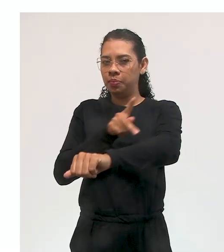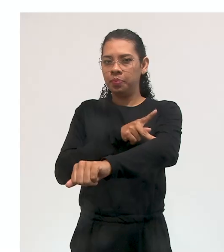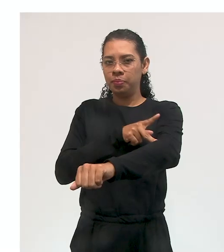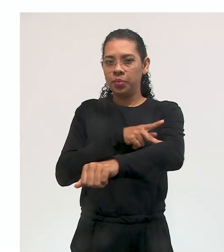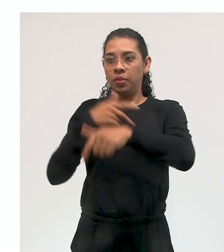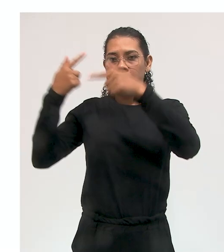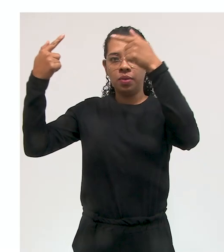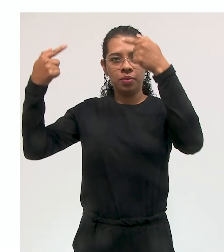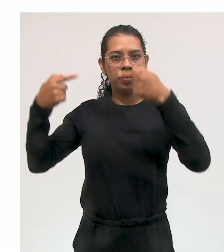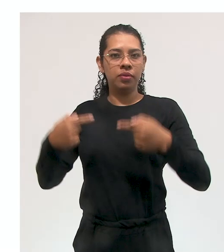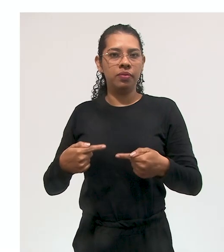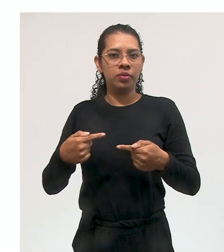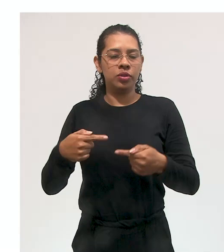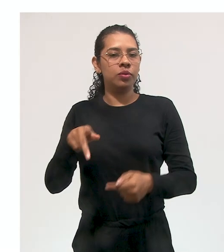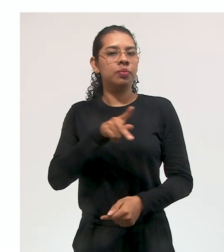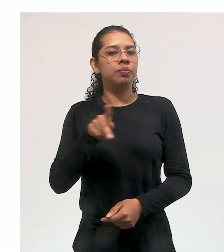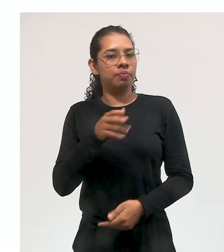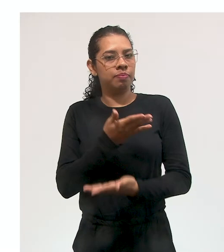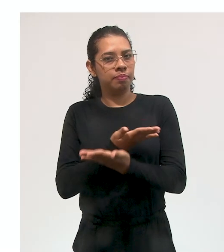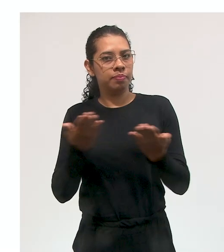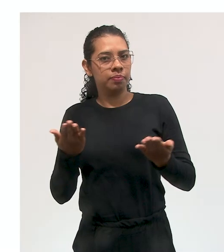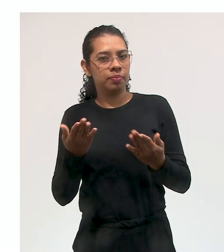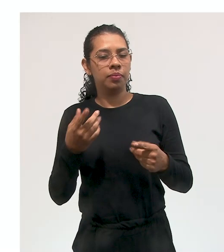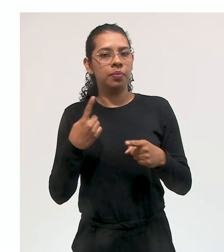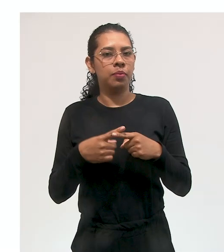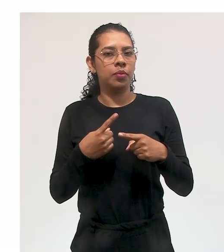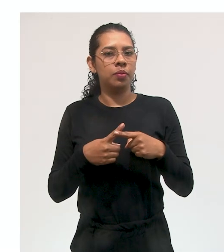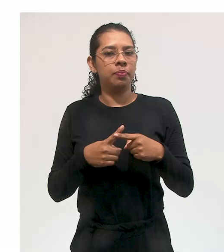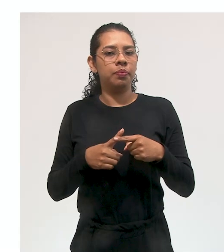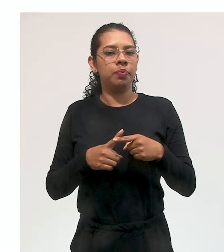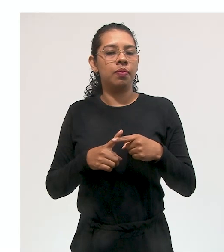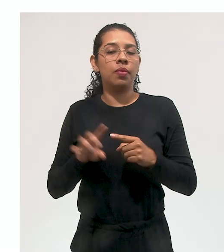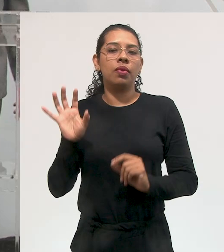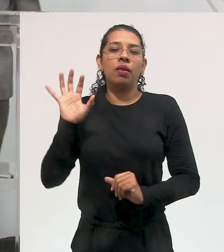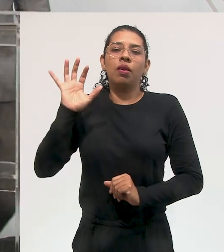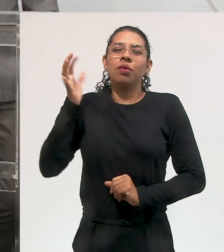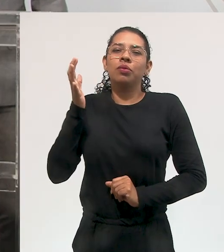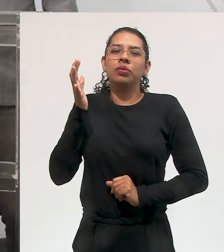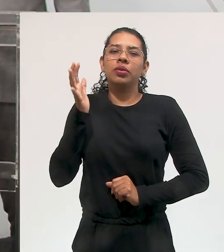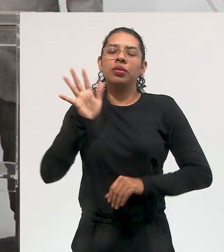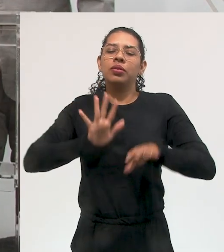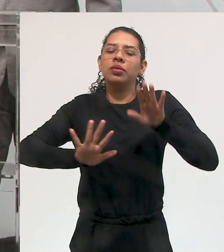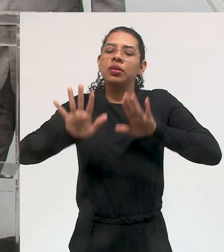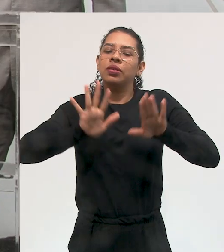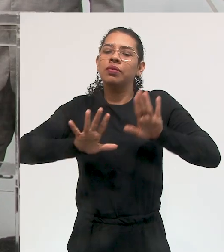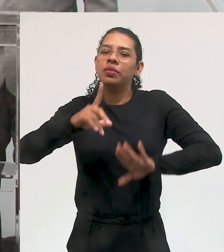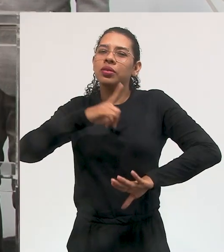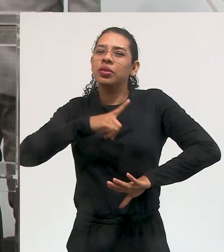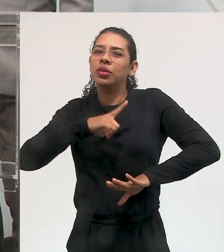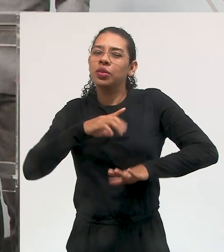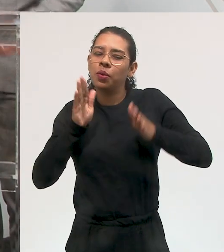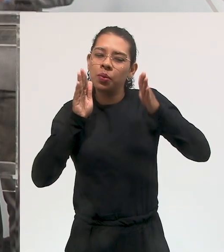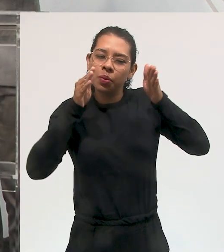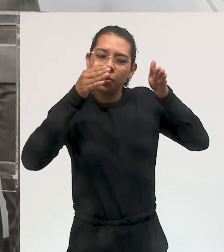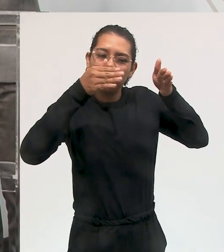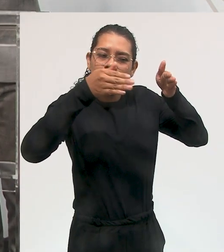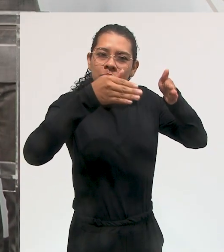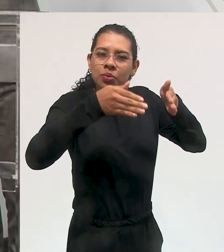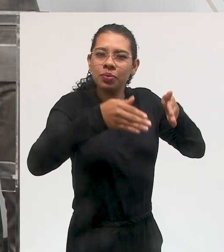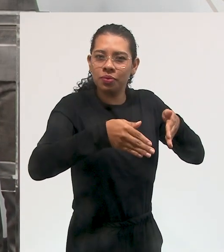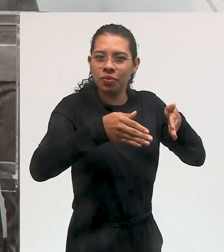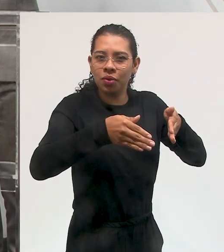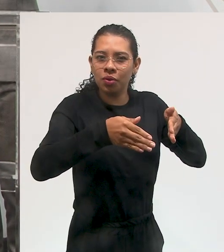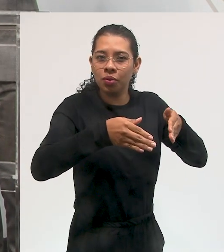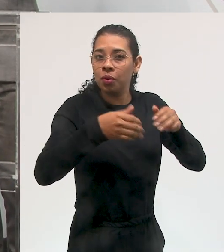denominada pedagógica. Pessoal, esse desafio é muito importante para vocês. Porque o que acontece? Tem alguns aspectos que são mais